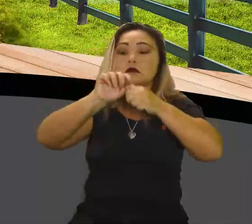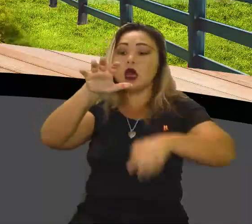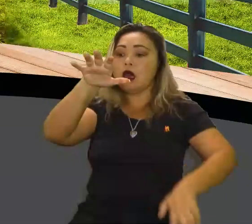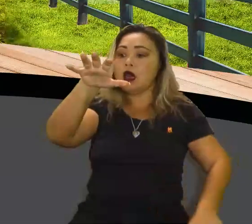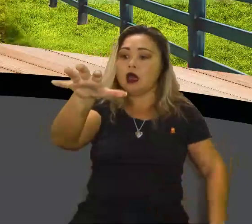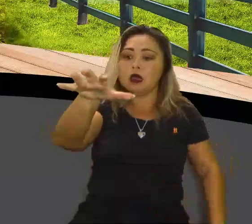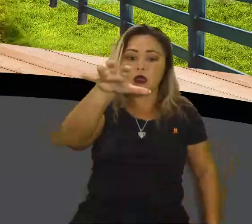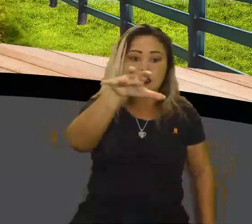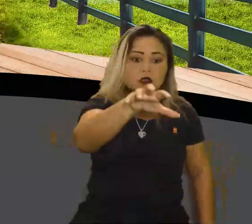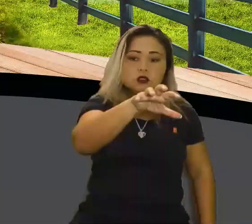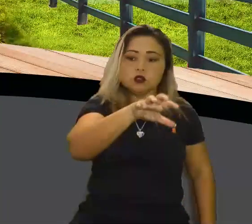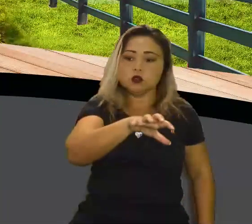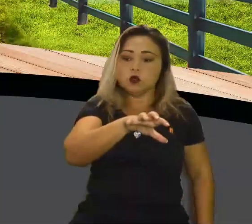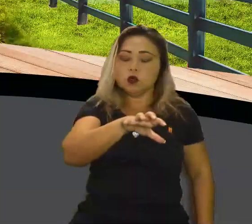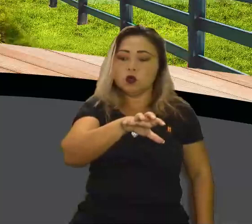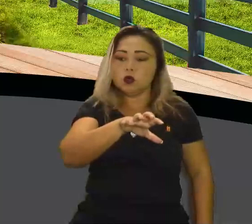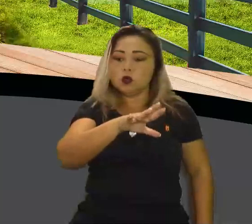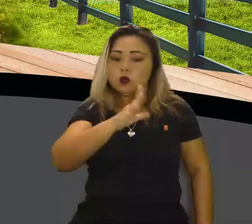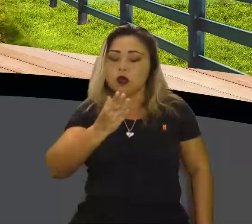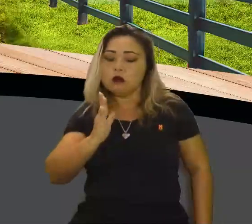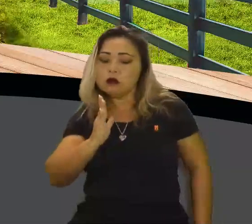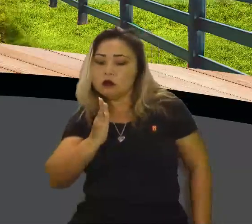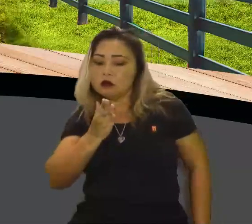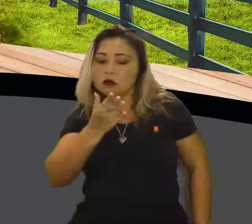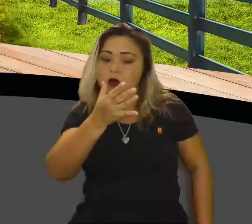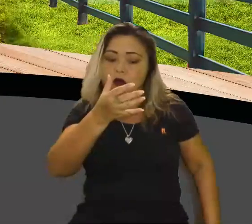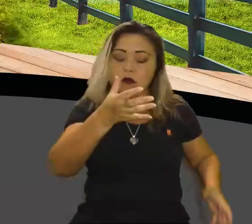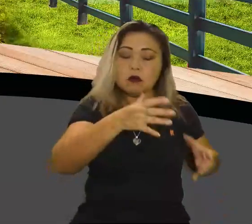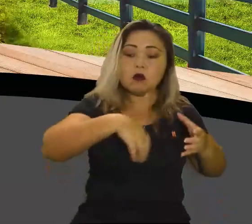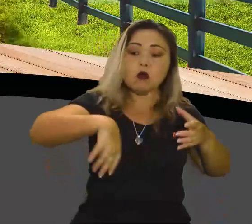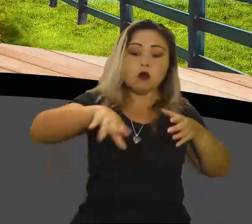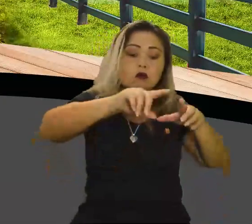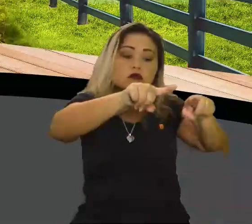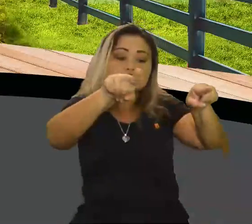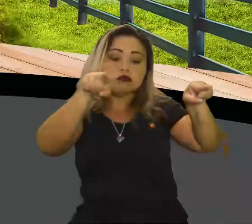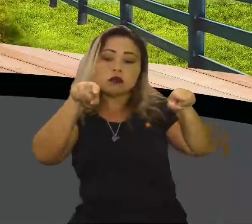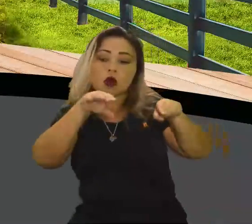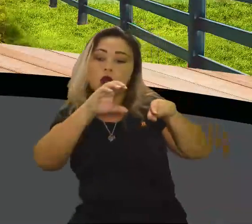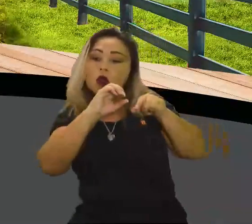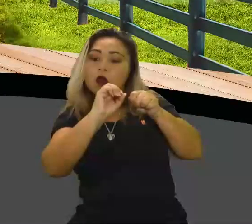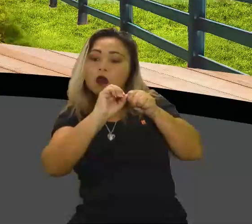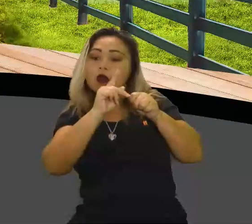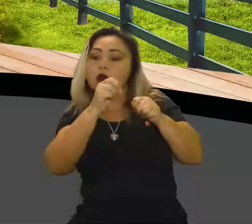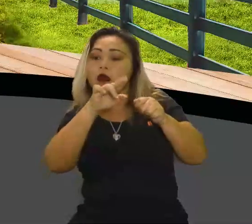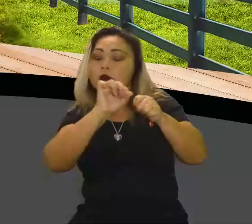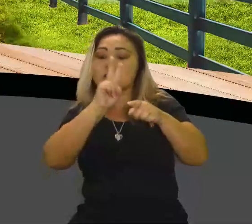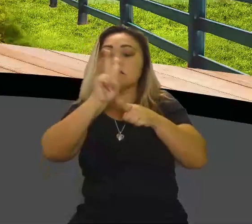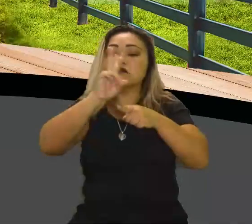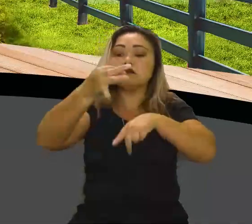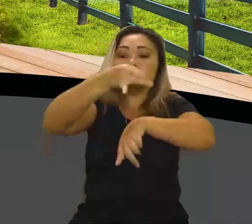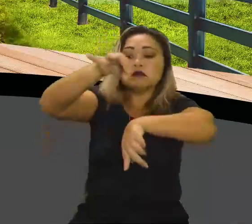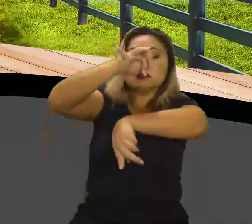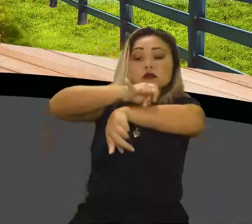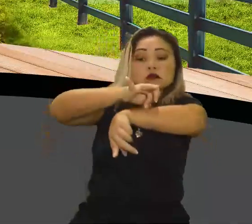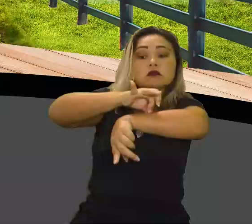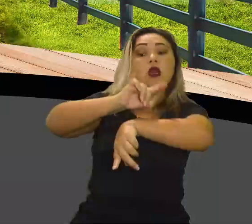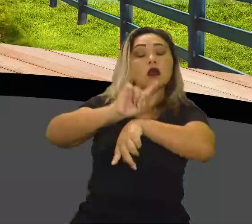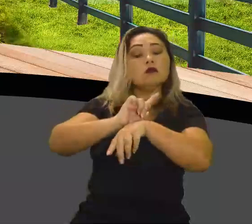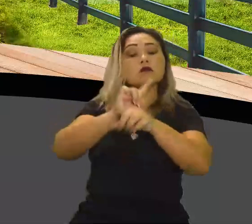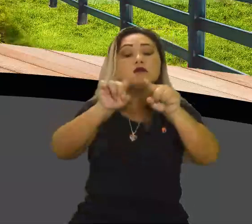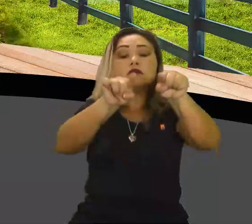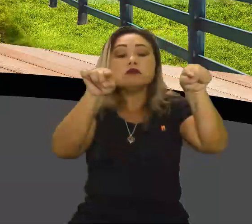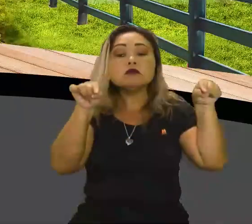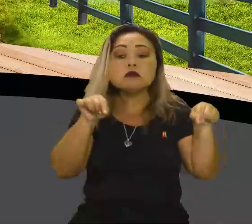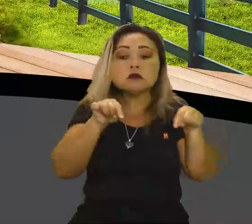regiões onde nós vamos implantar um apiário, que é o sistema de criação de abelha, é